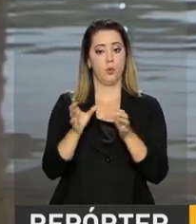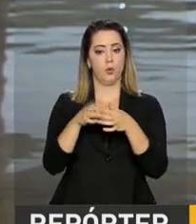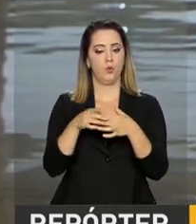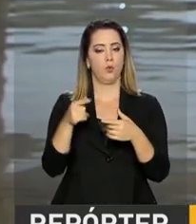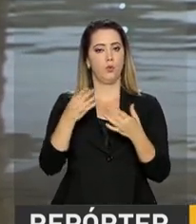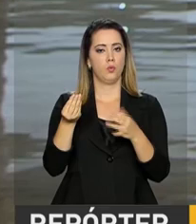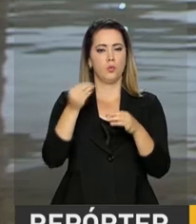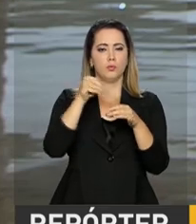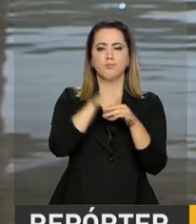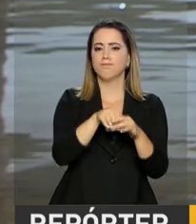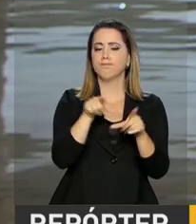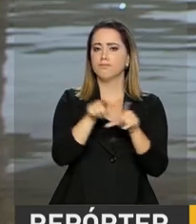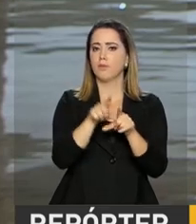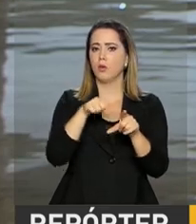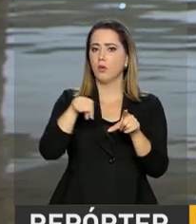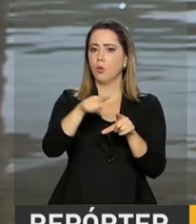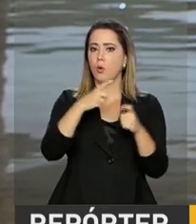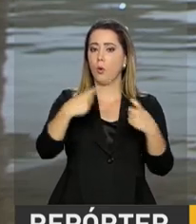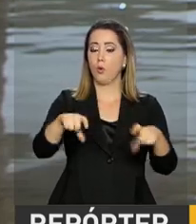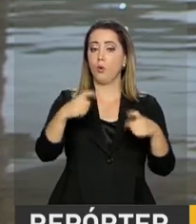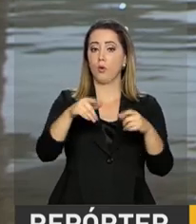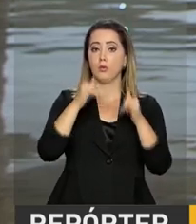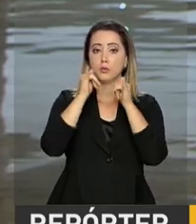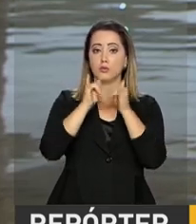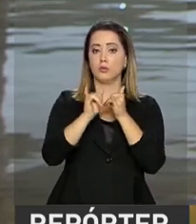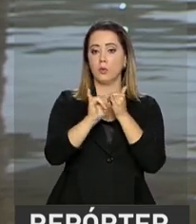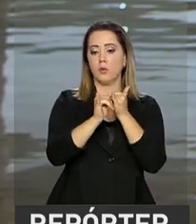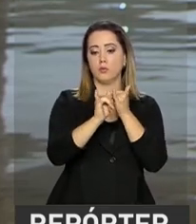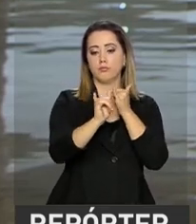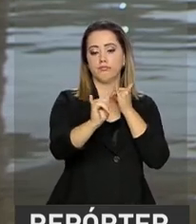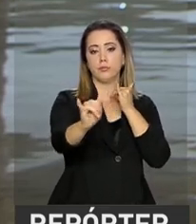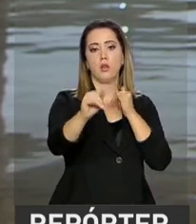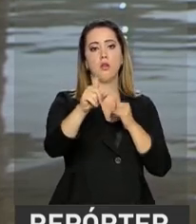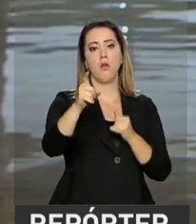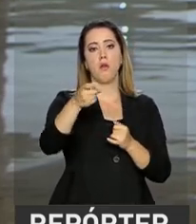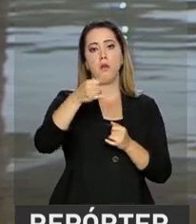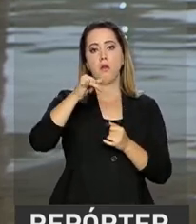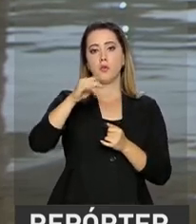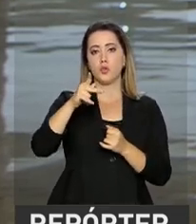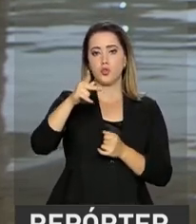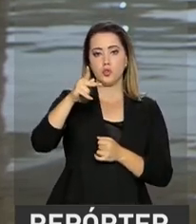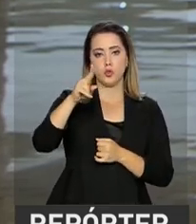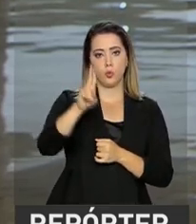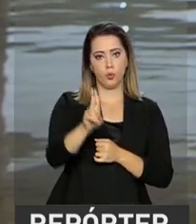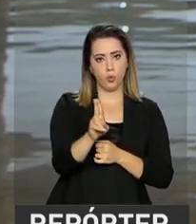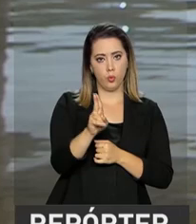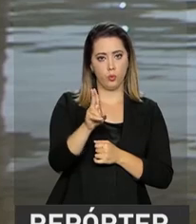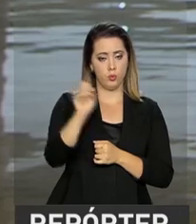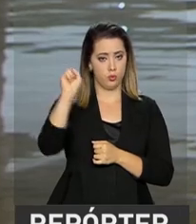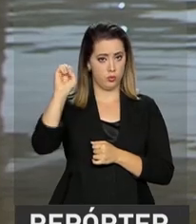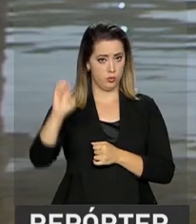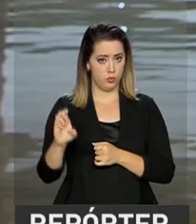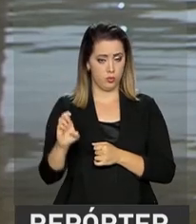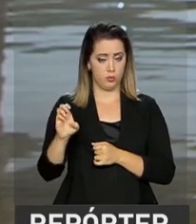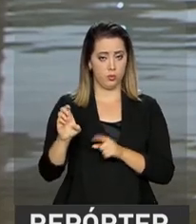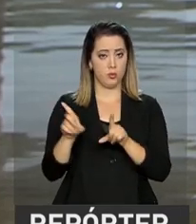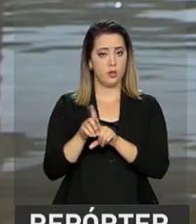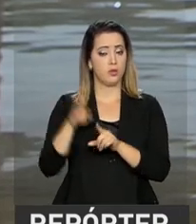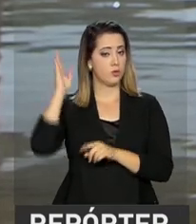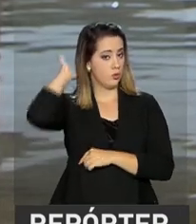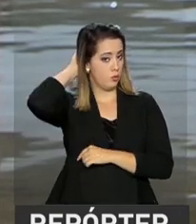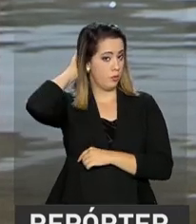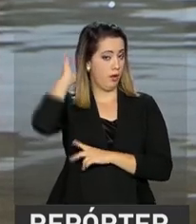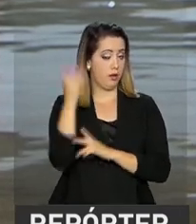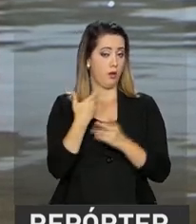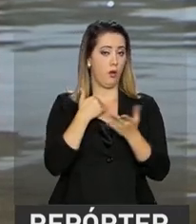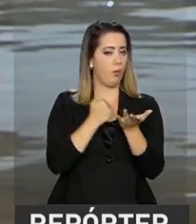implantação da linha de transmissão de energia elétrica xingu estreito no sudeste do pará a data de início da ação ainda não